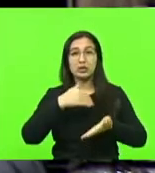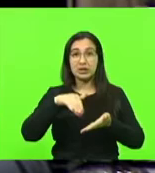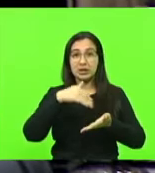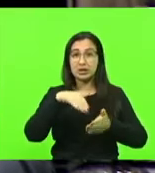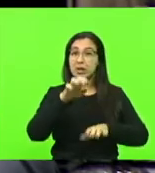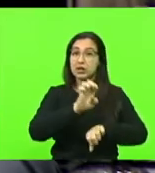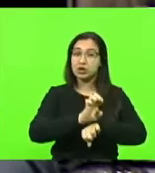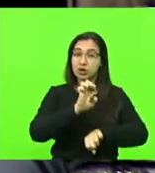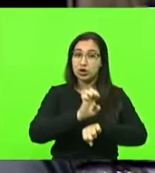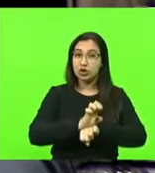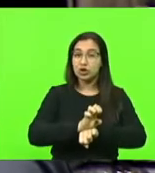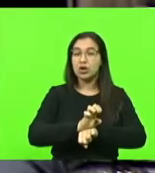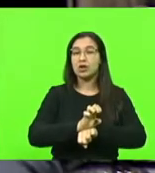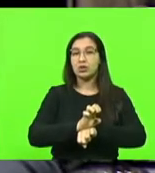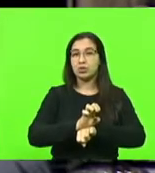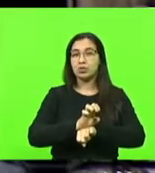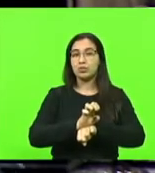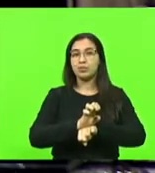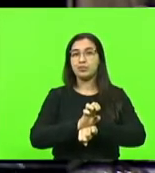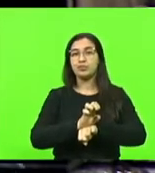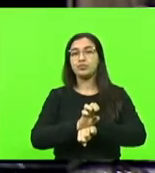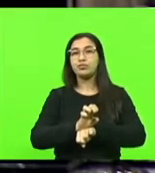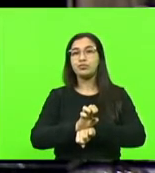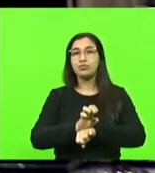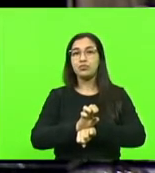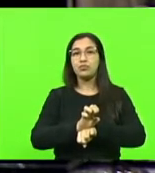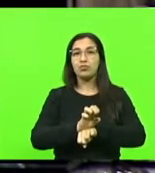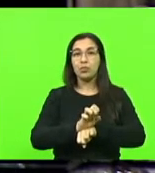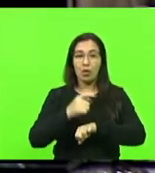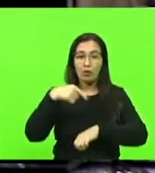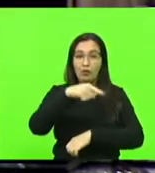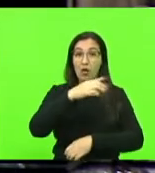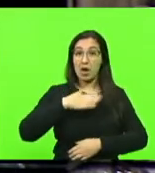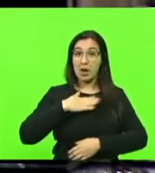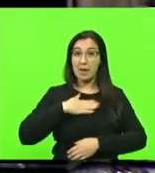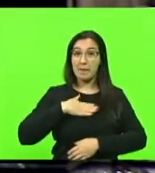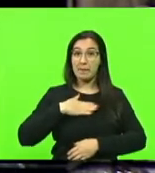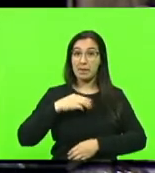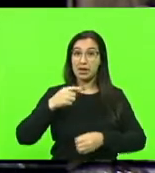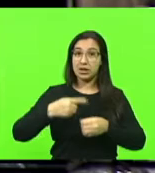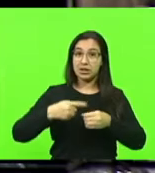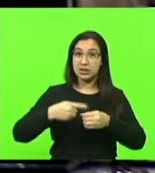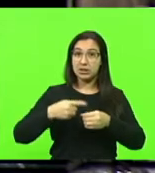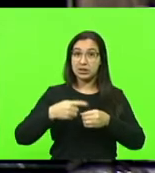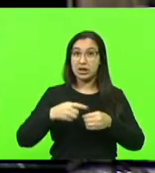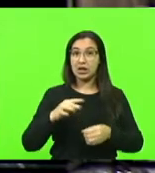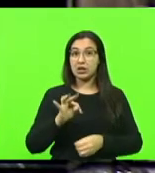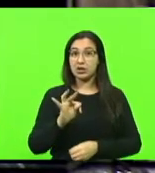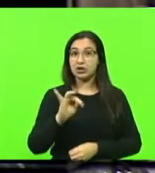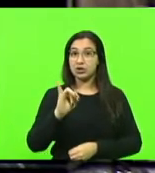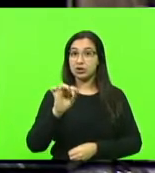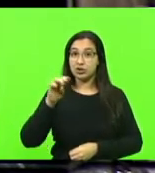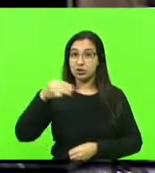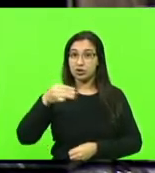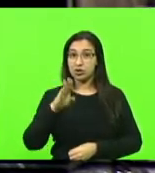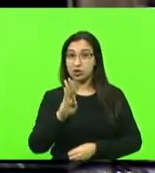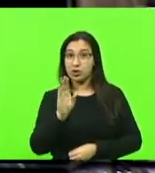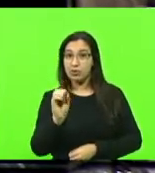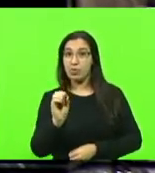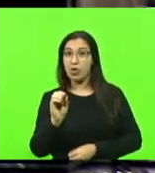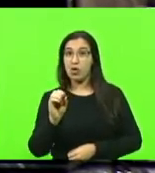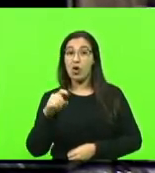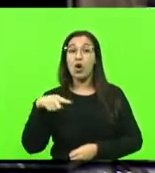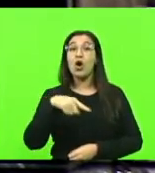esteve, deputado Márcio Machado, na minha cidade, a cidade de Timbó, chegou de helicóptero lá. Ele não passou